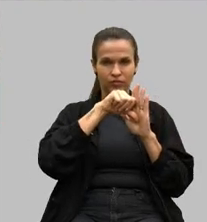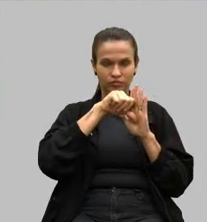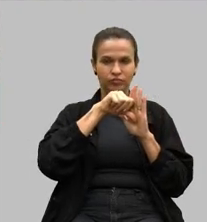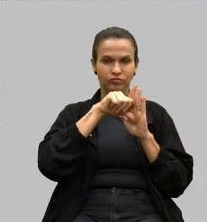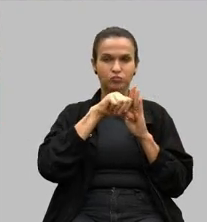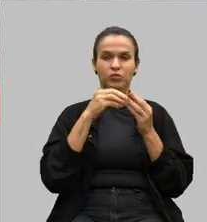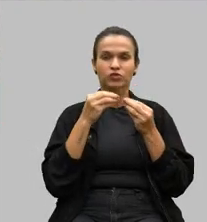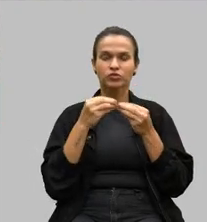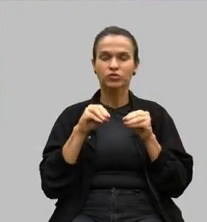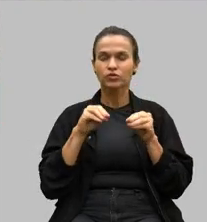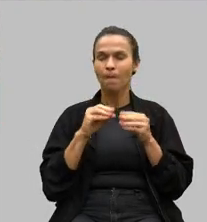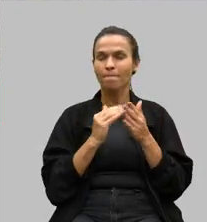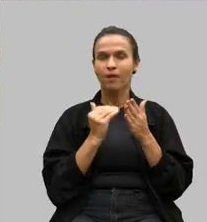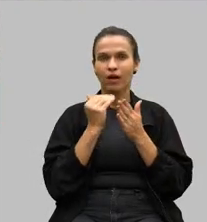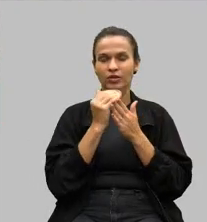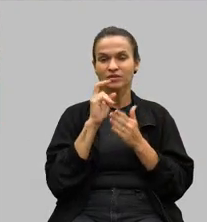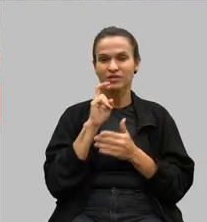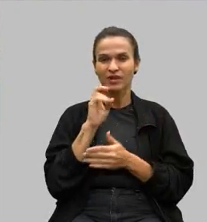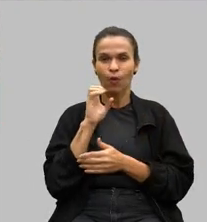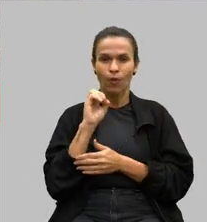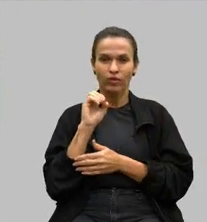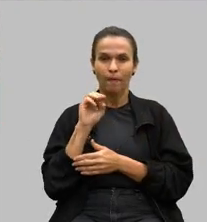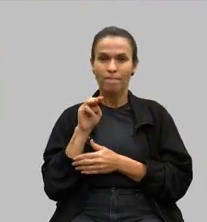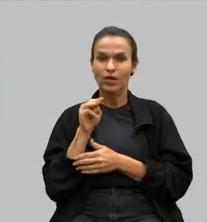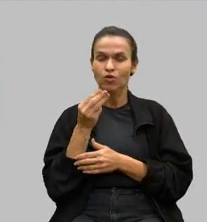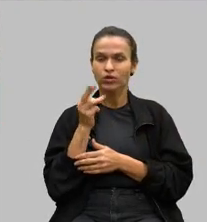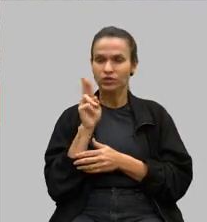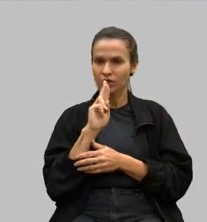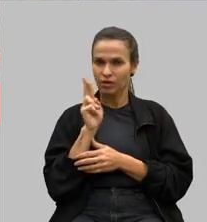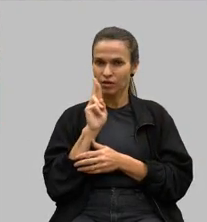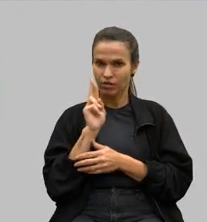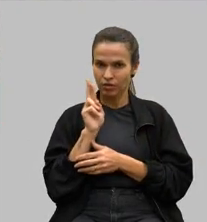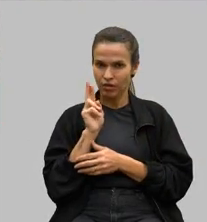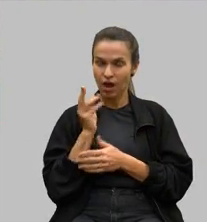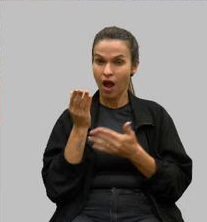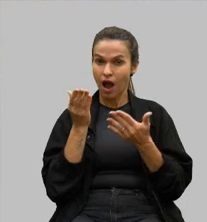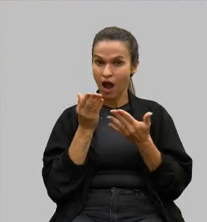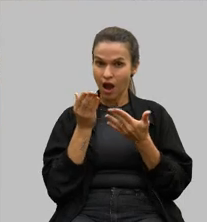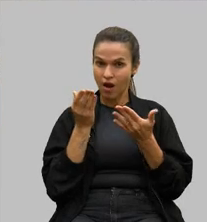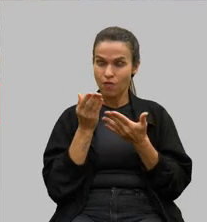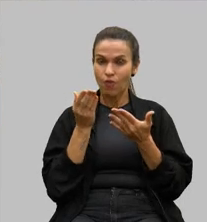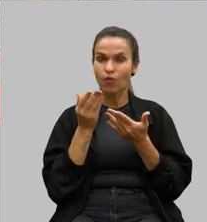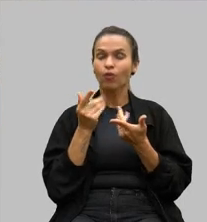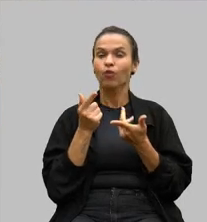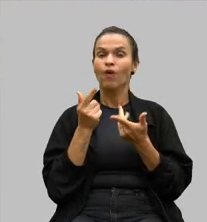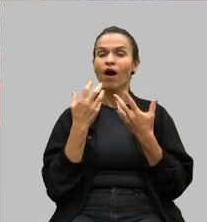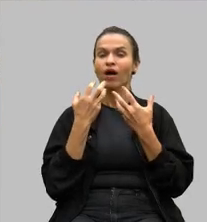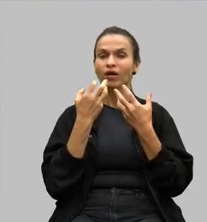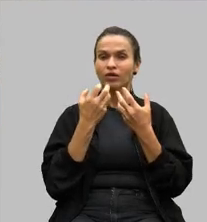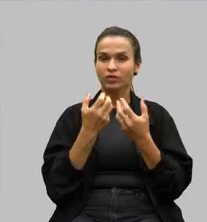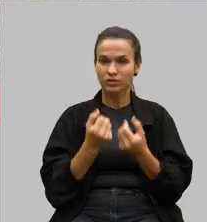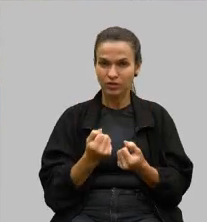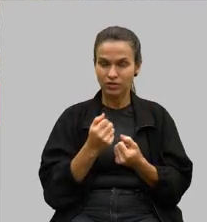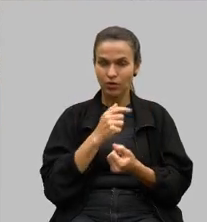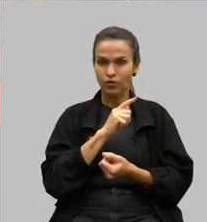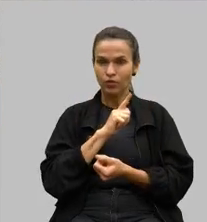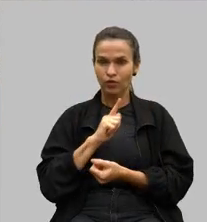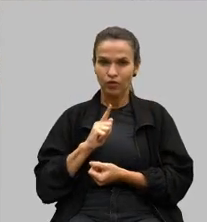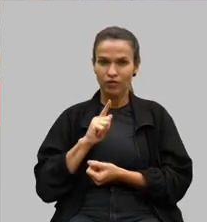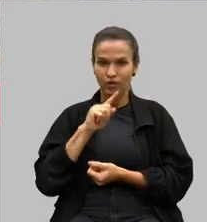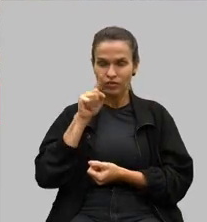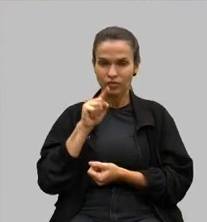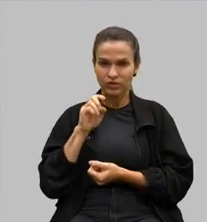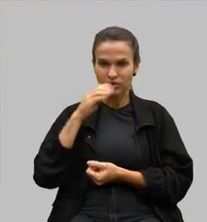reais agora com o Amém do governo Zema pode